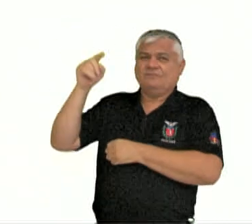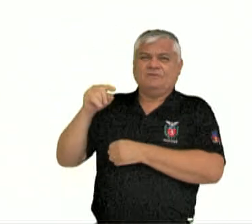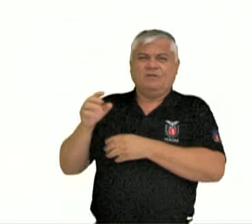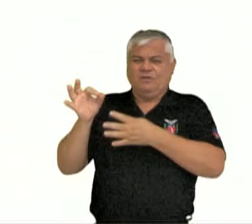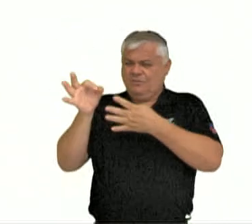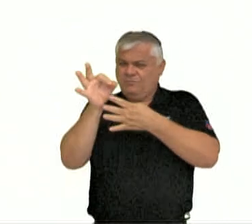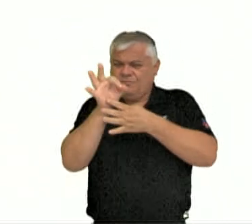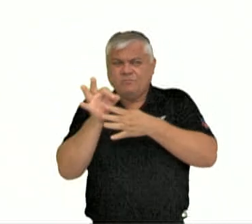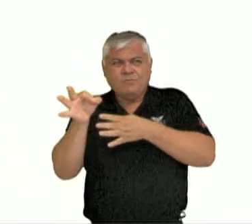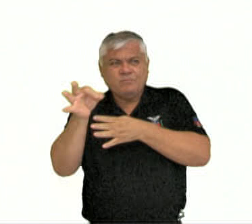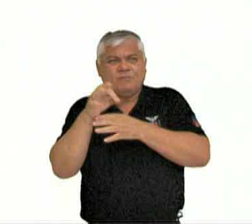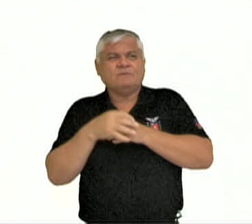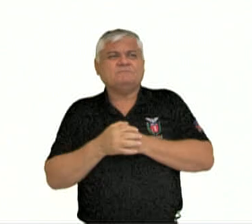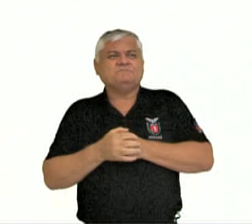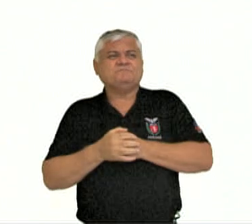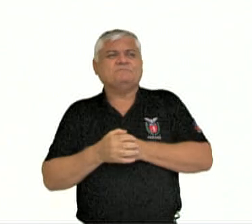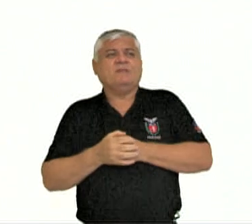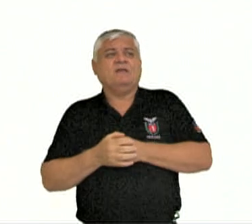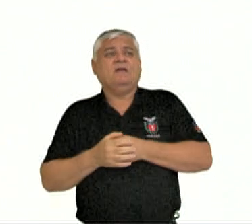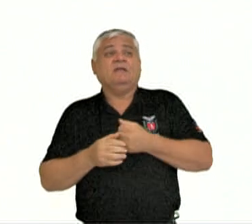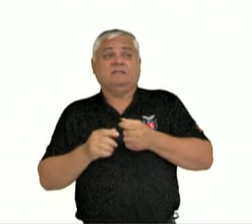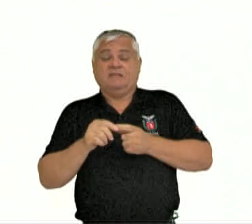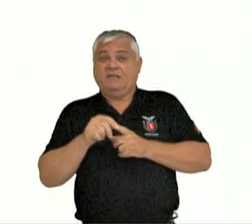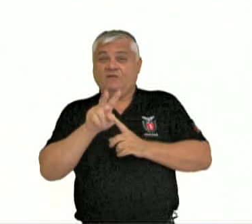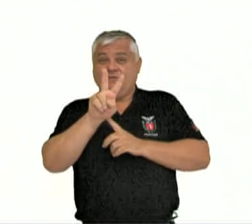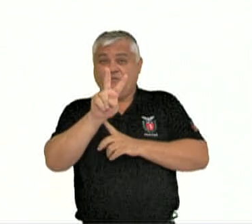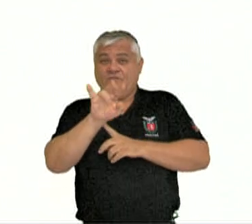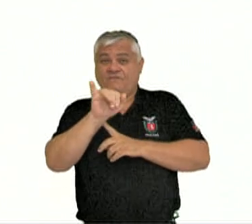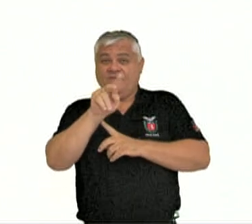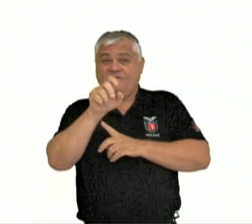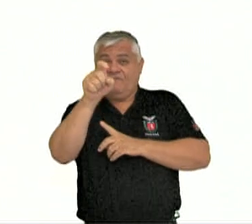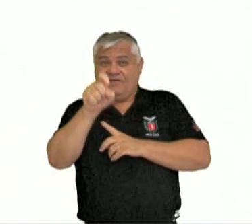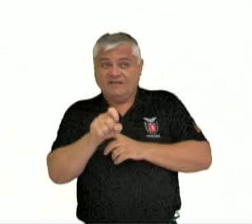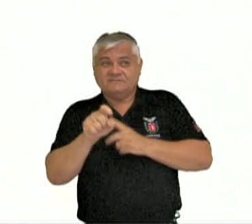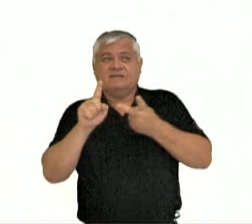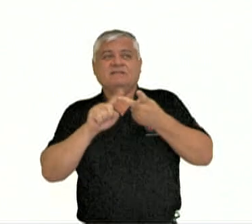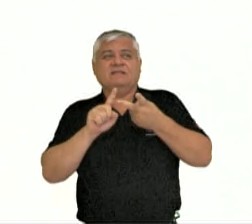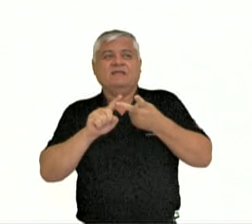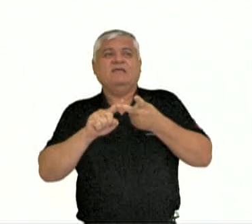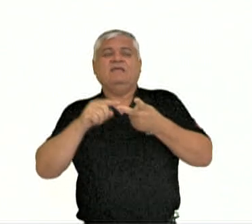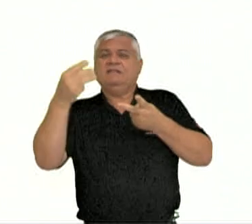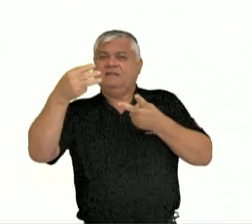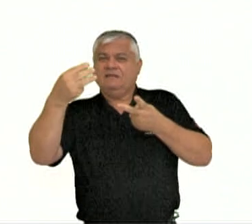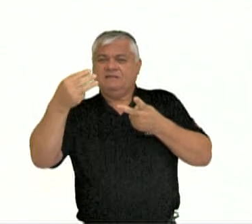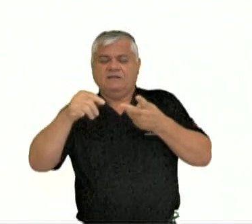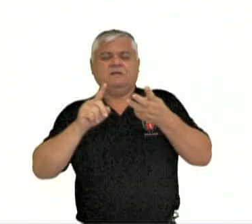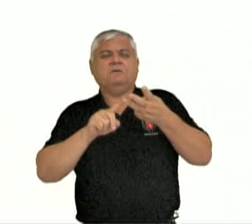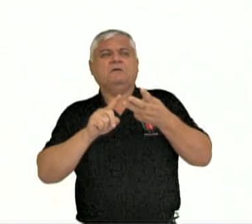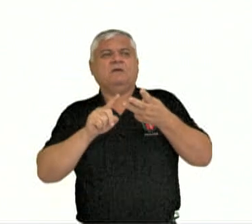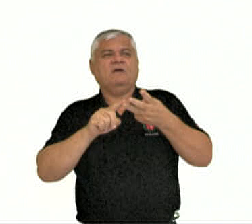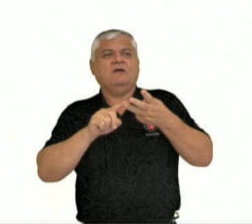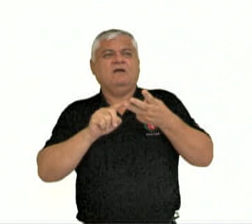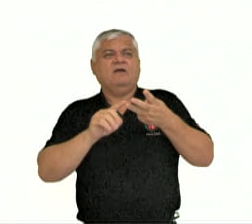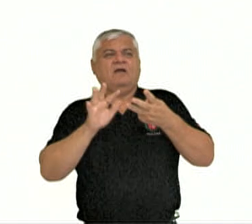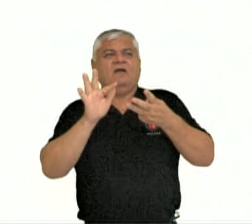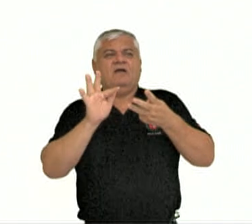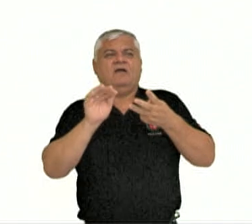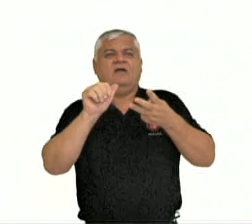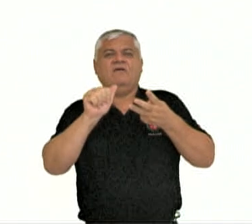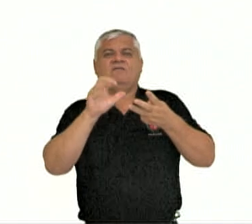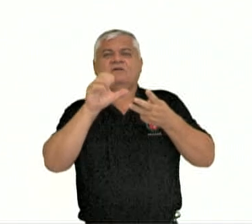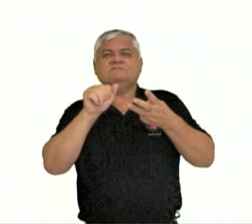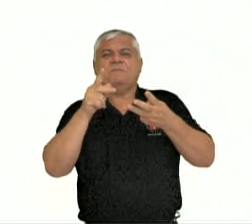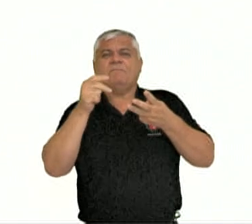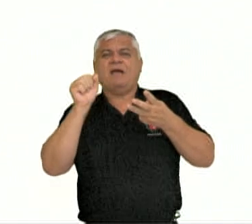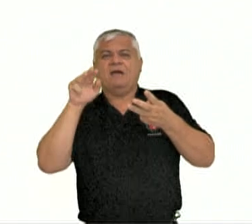quartã benigna. O Plasmodium vivax, terçã benigna, e Plasmodium falciparum, terçã